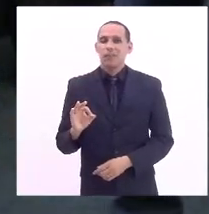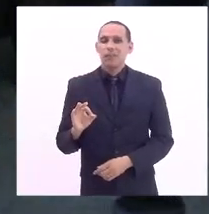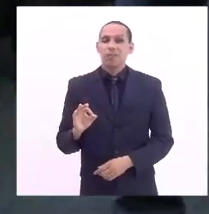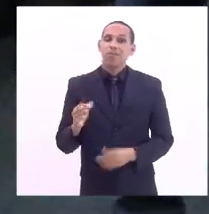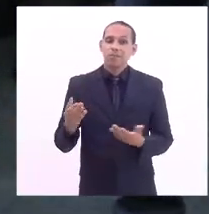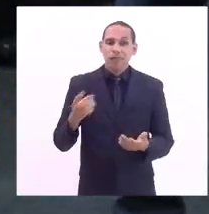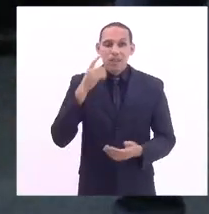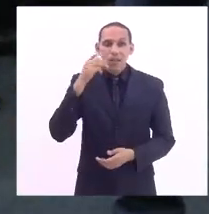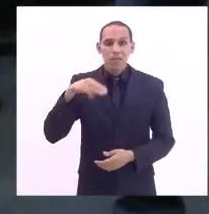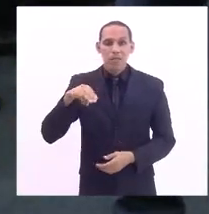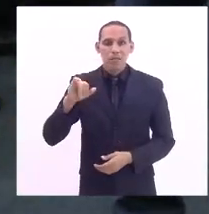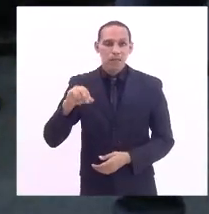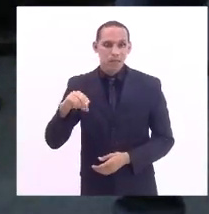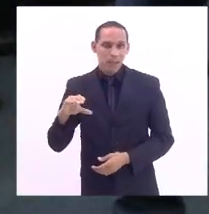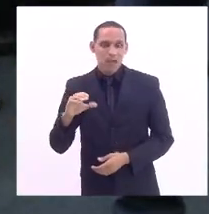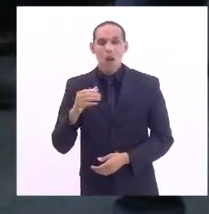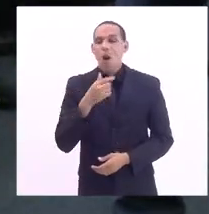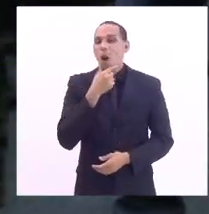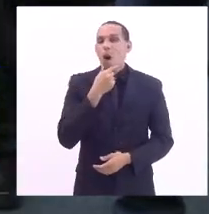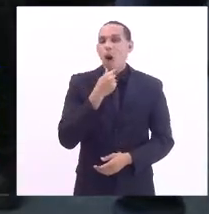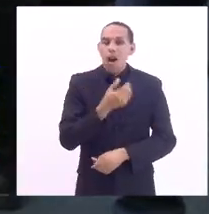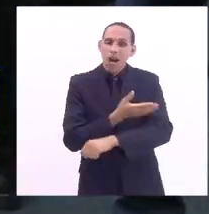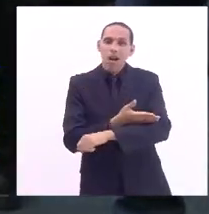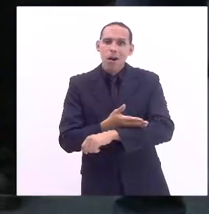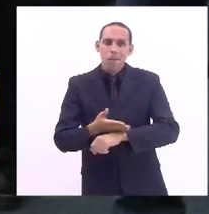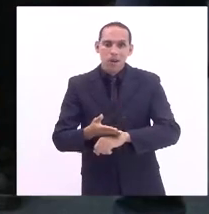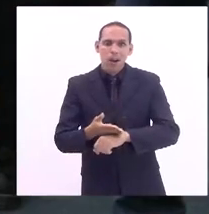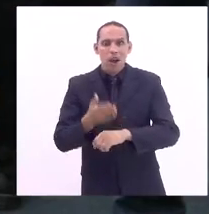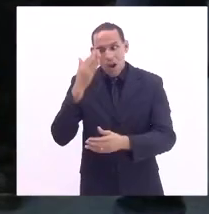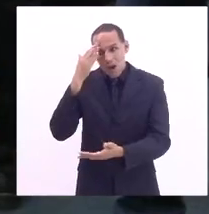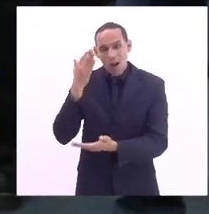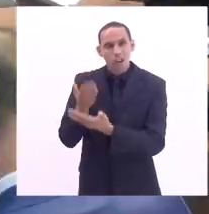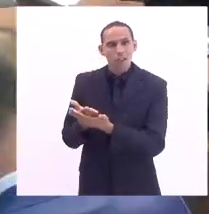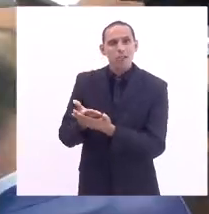Mink, para homens brancos, a confiabilidade é de